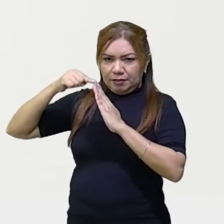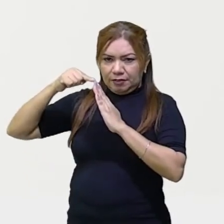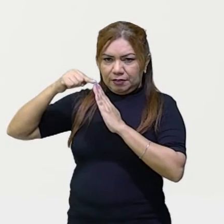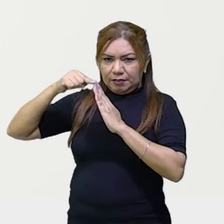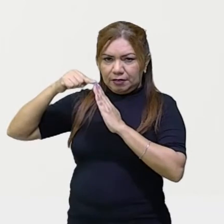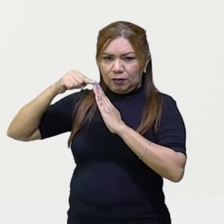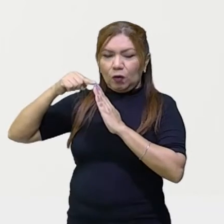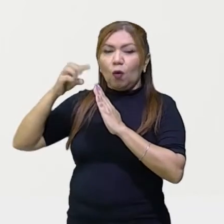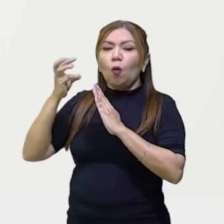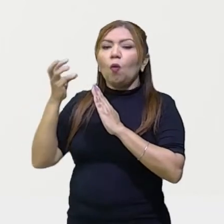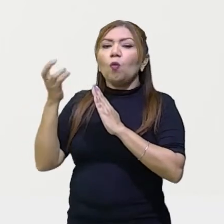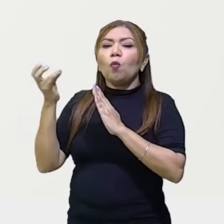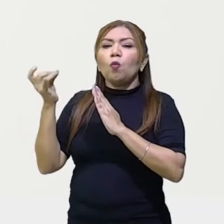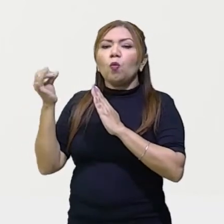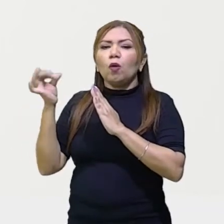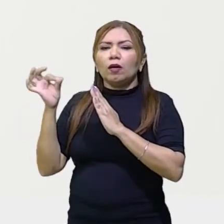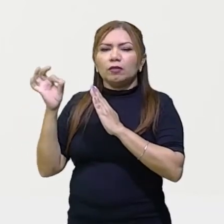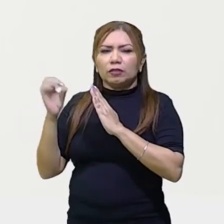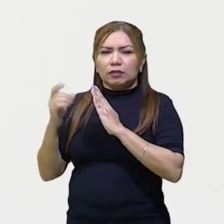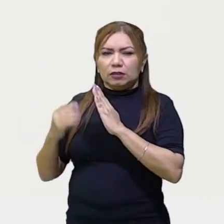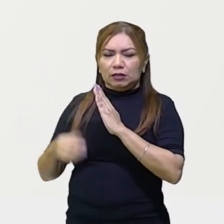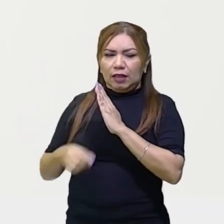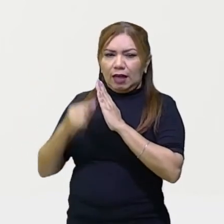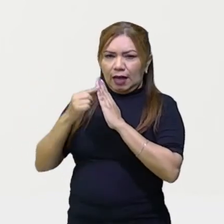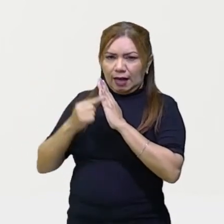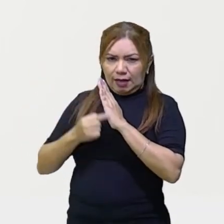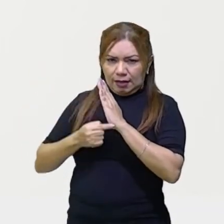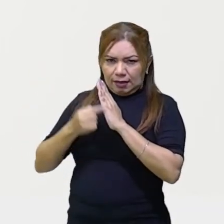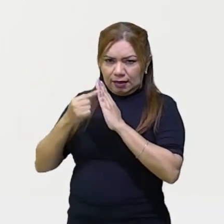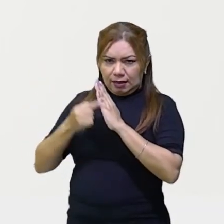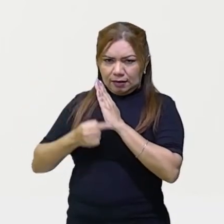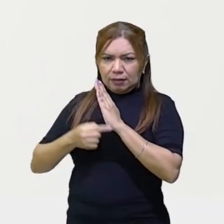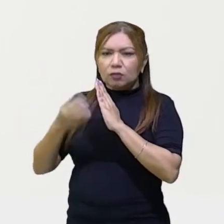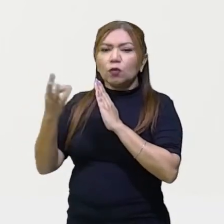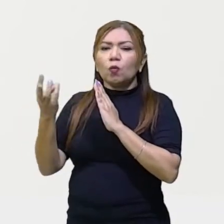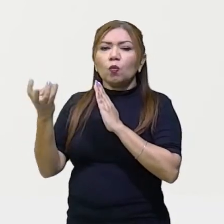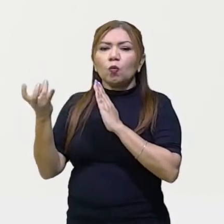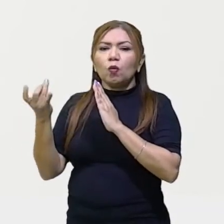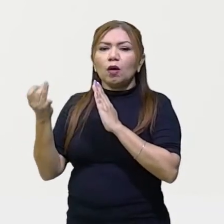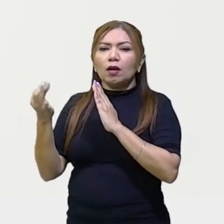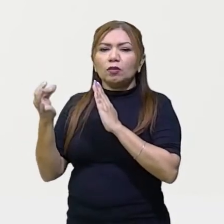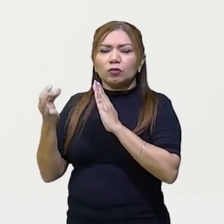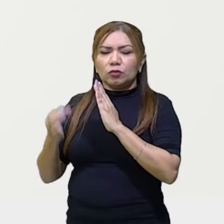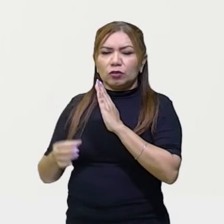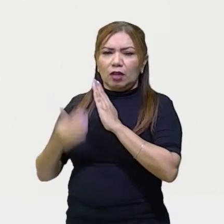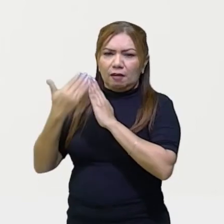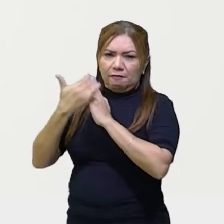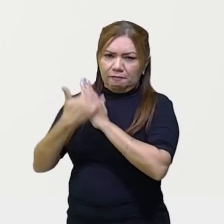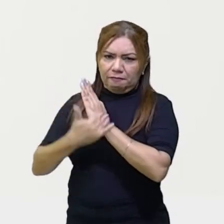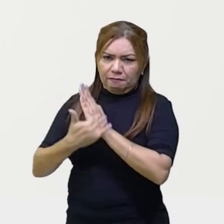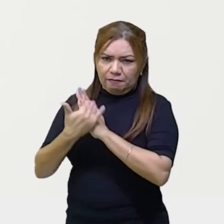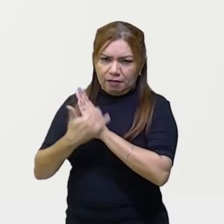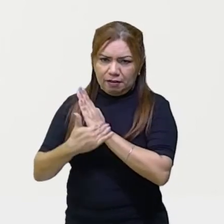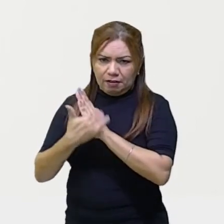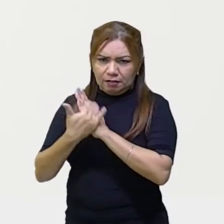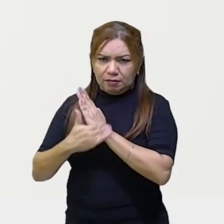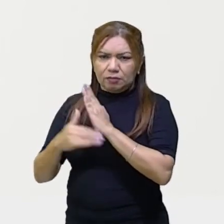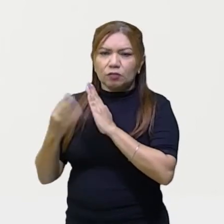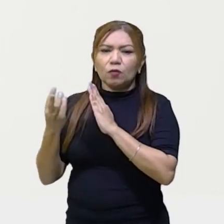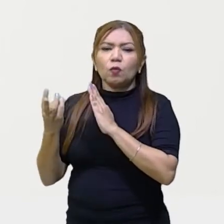arestas e as arestas são aqueles aquelas linhas aqueles pontos de encontro das faces